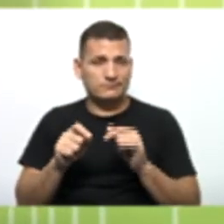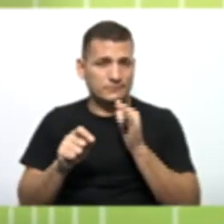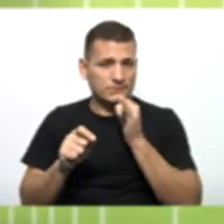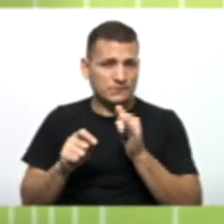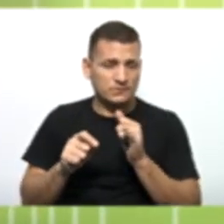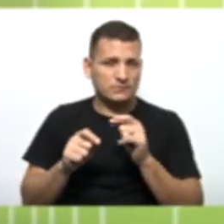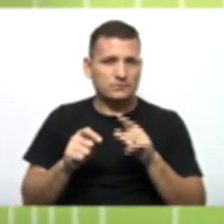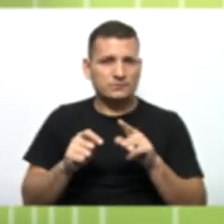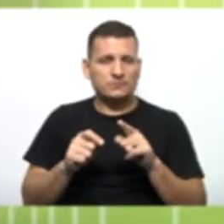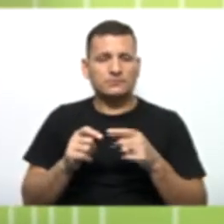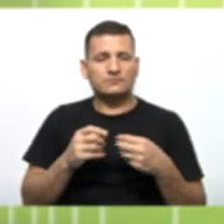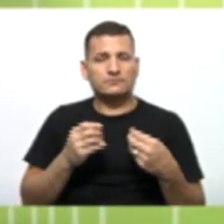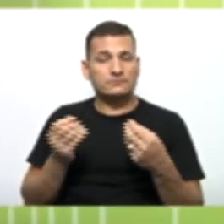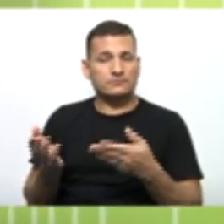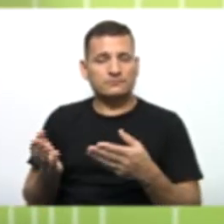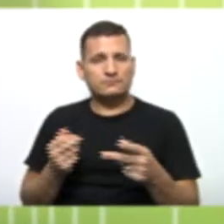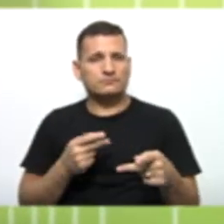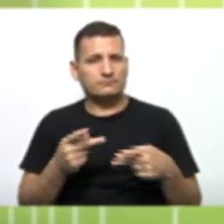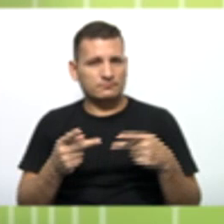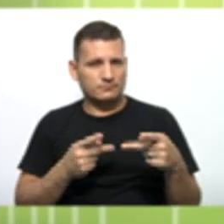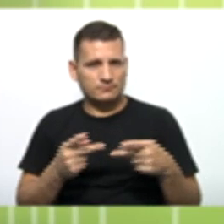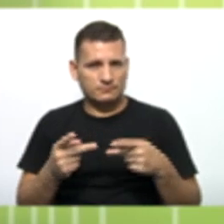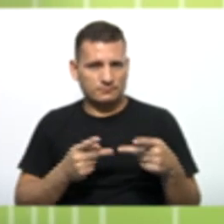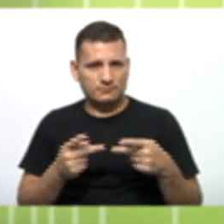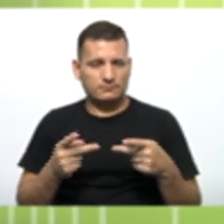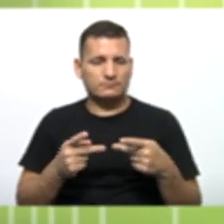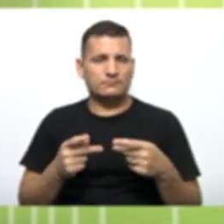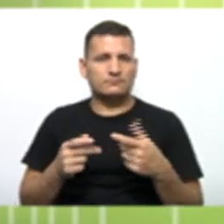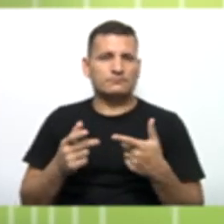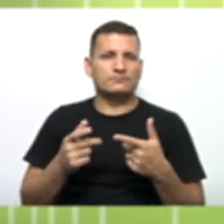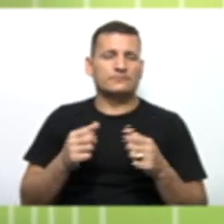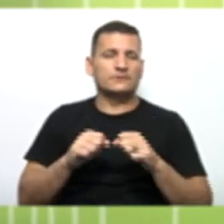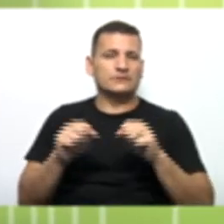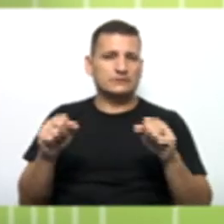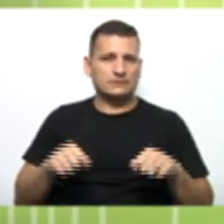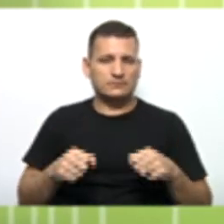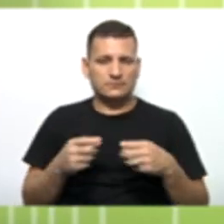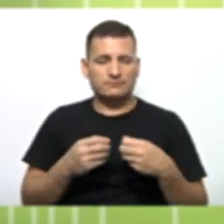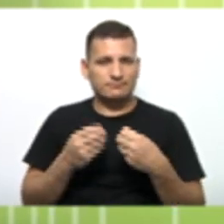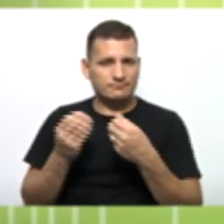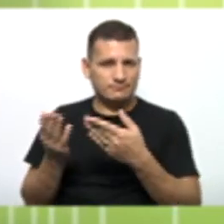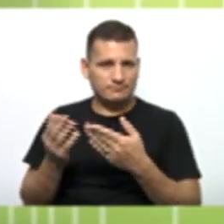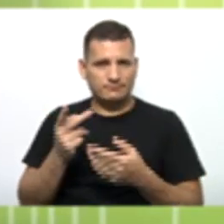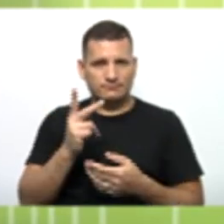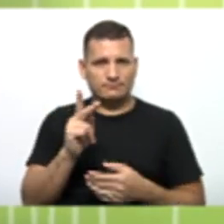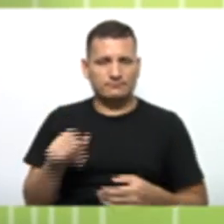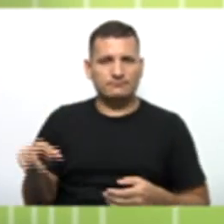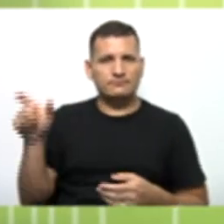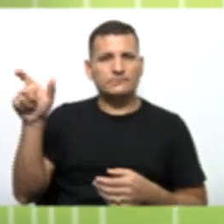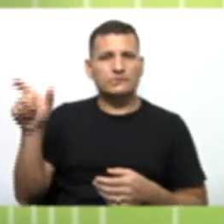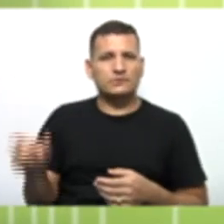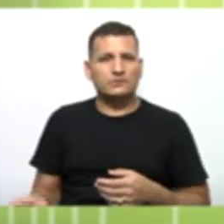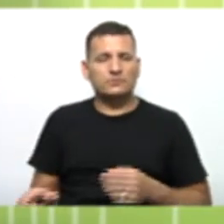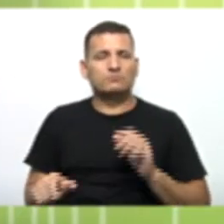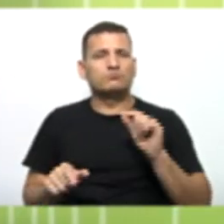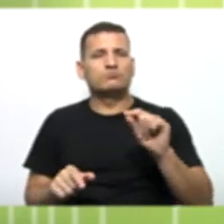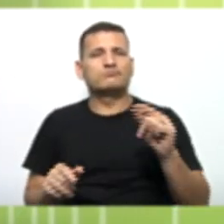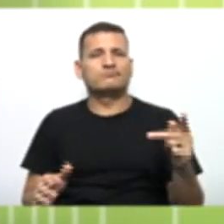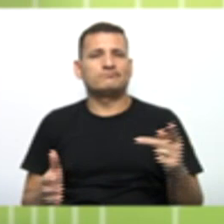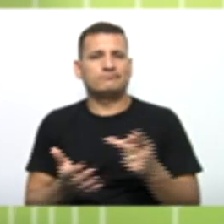entregar o projeto, né, o software, o sistema que você desenvolveu para o seu cliente, o que vai